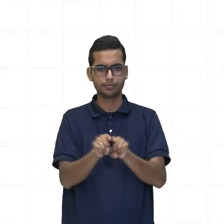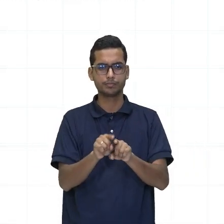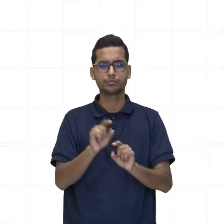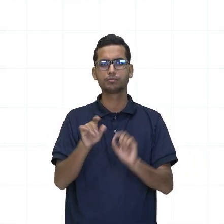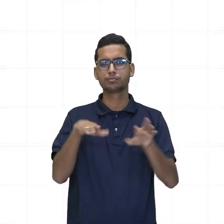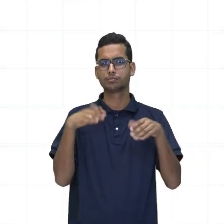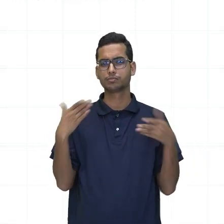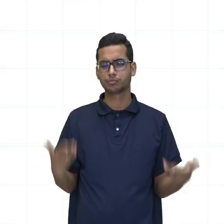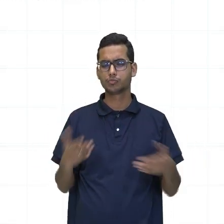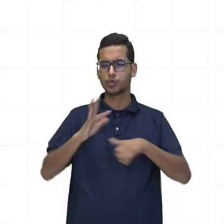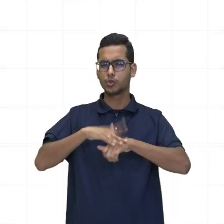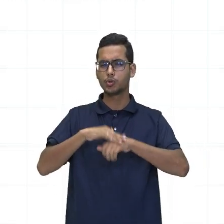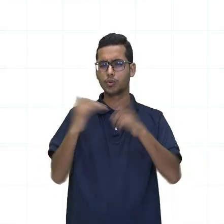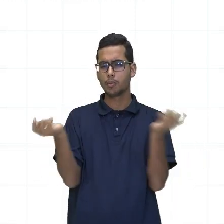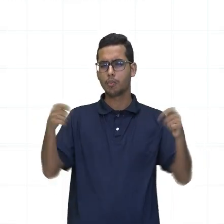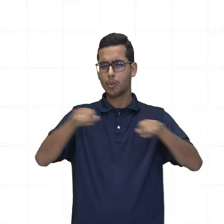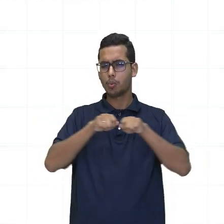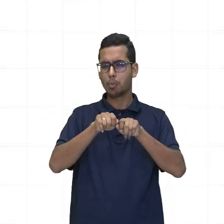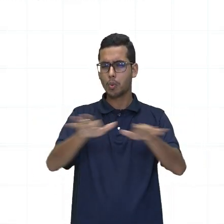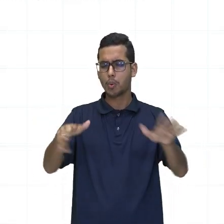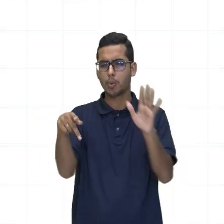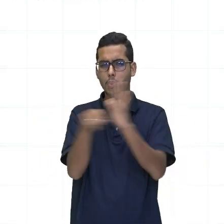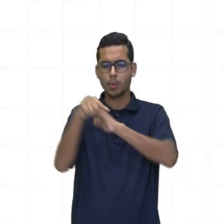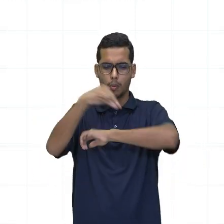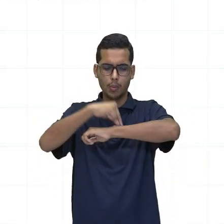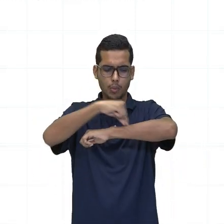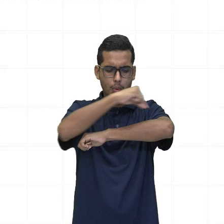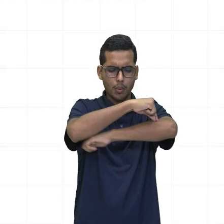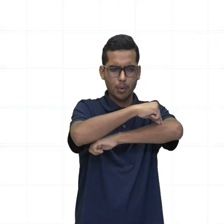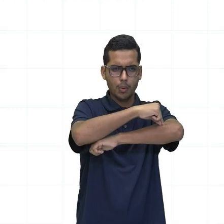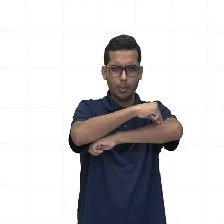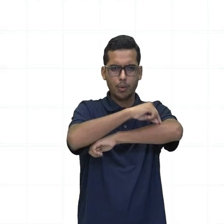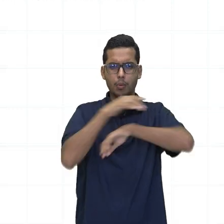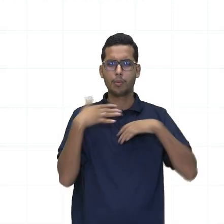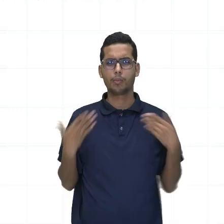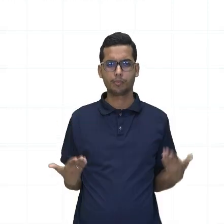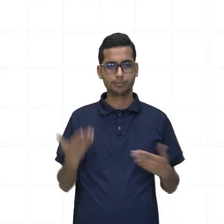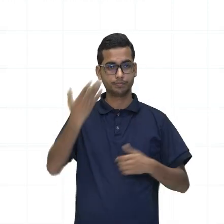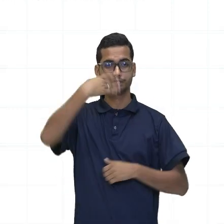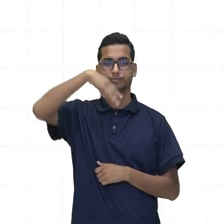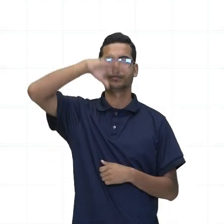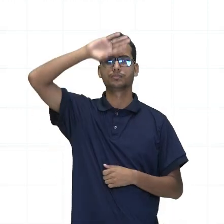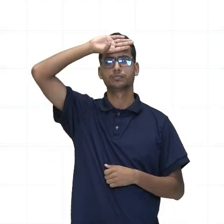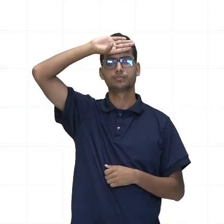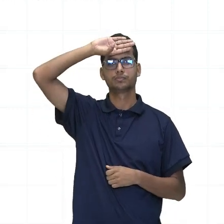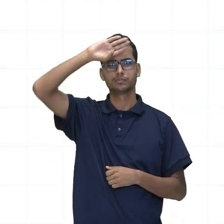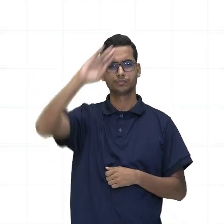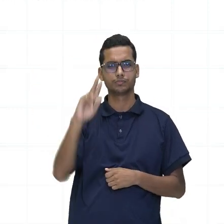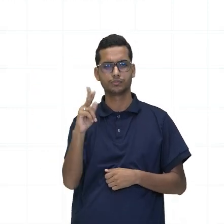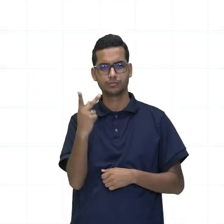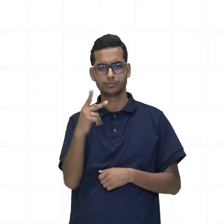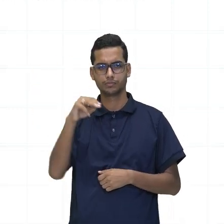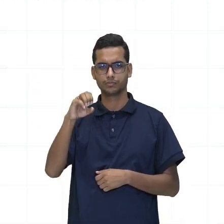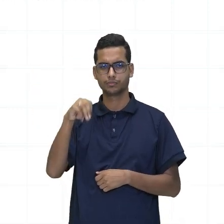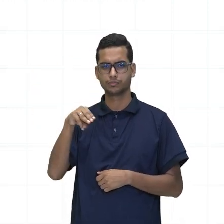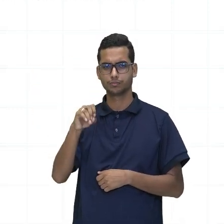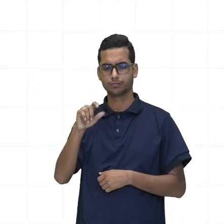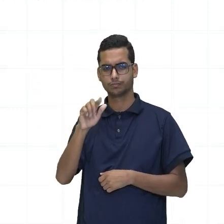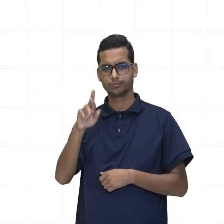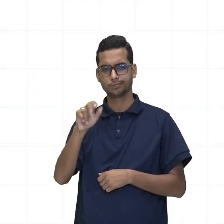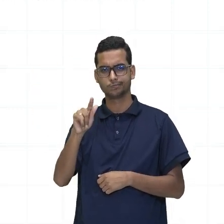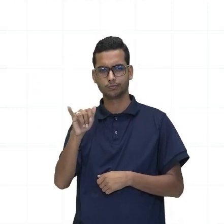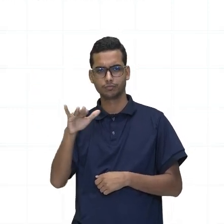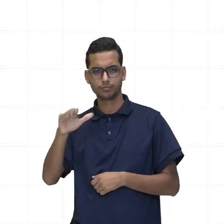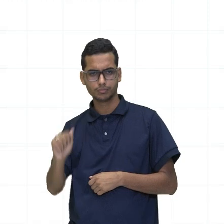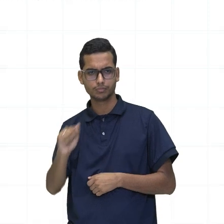ser transmitidas aí pelos carrapatos? A febre hemorrágica da Crimeia do Congo, doença de